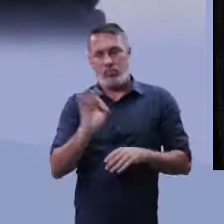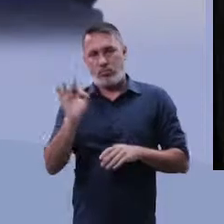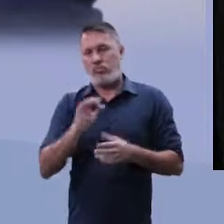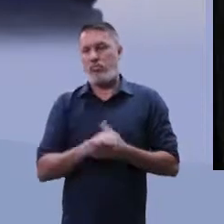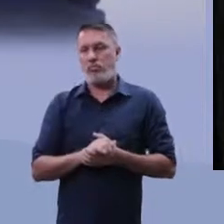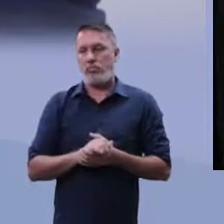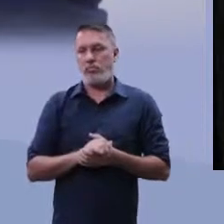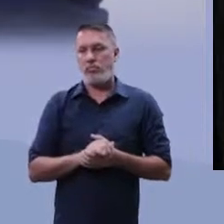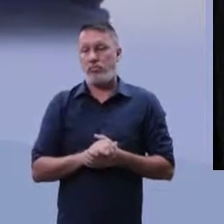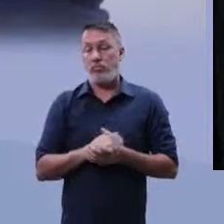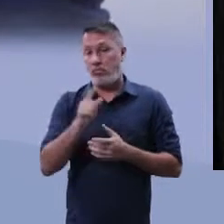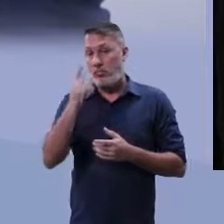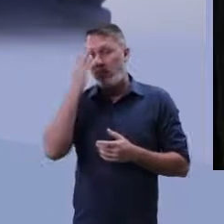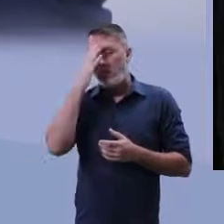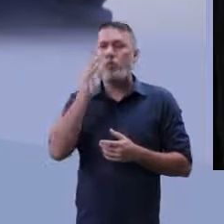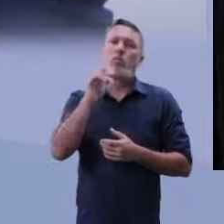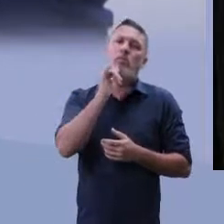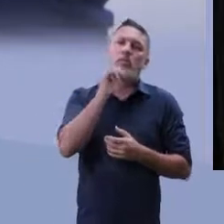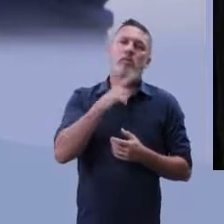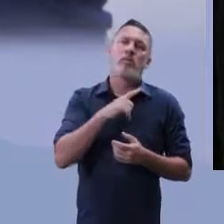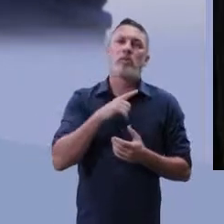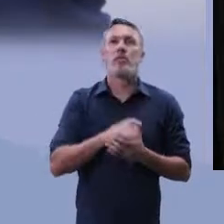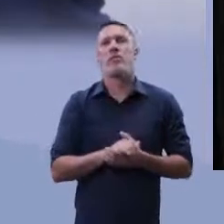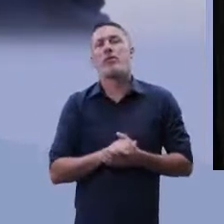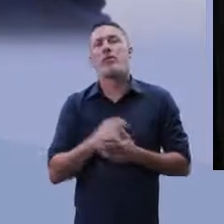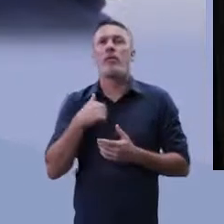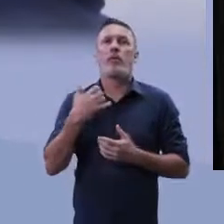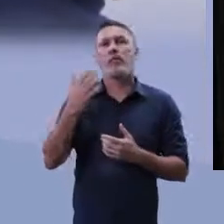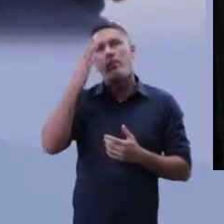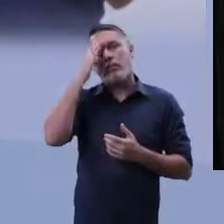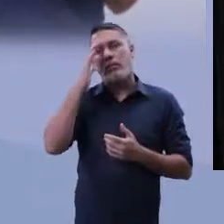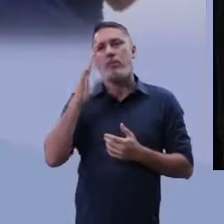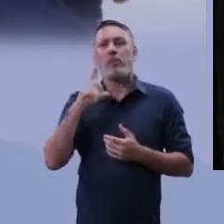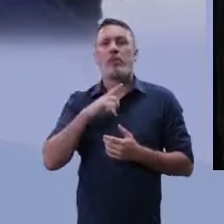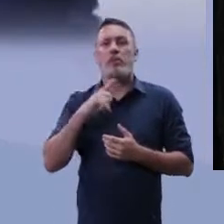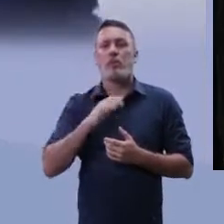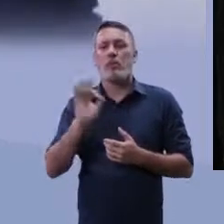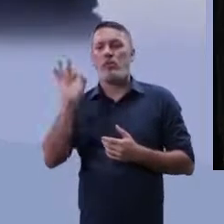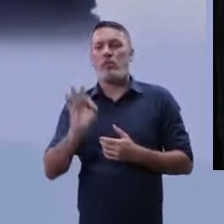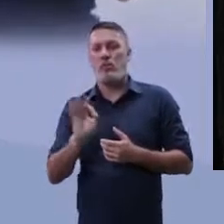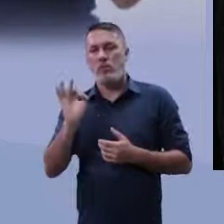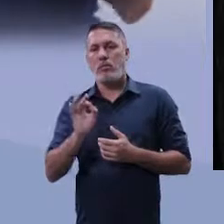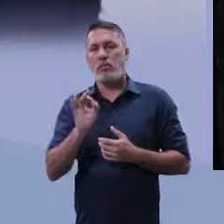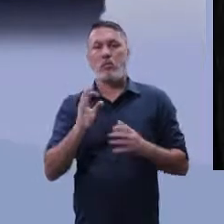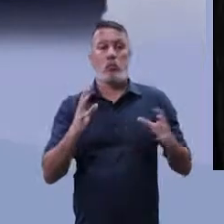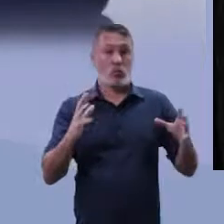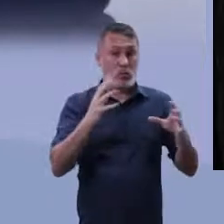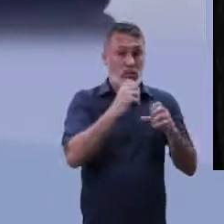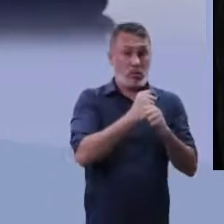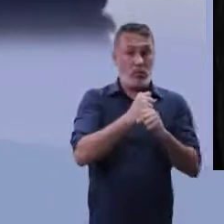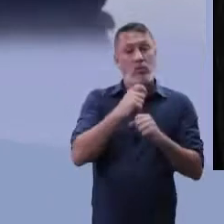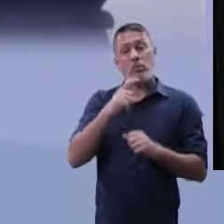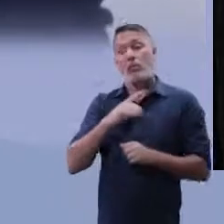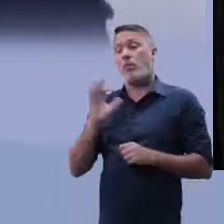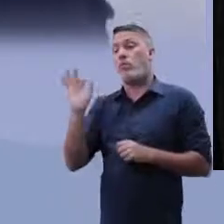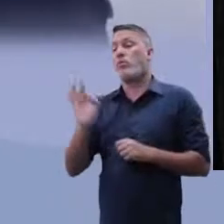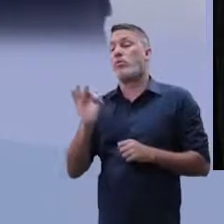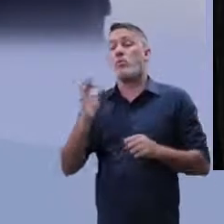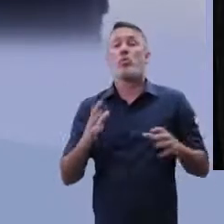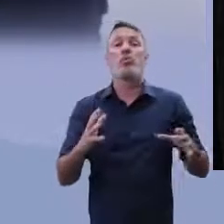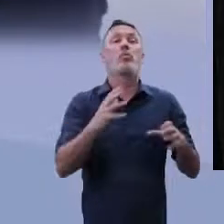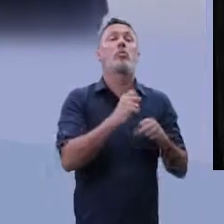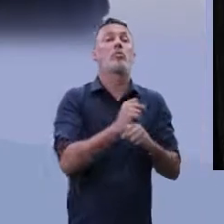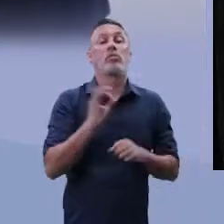Né? Uma parte, você quer saber, por exemplo, quantos por cento uma parte corresponde de um total?